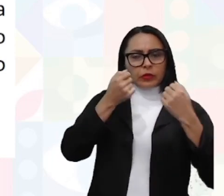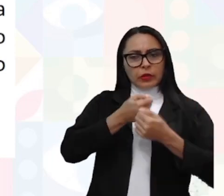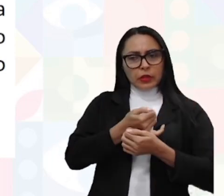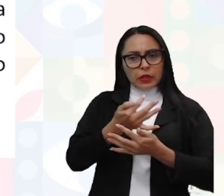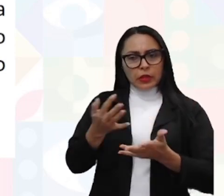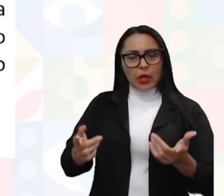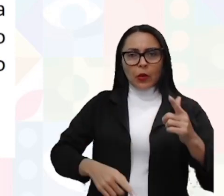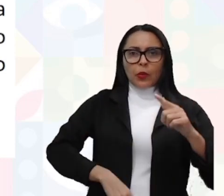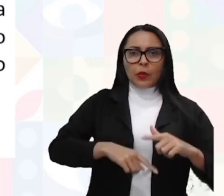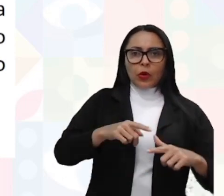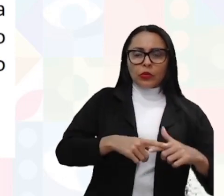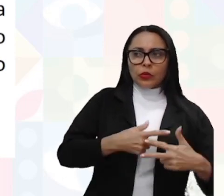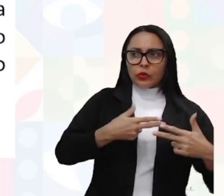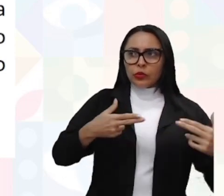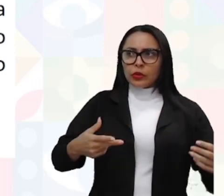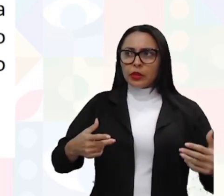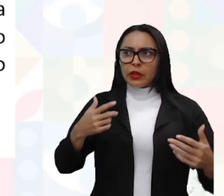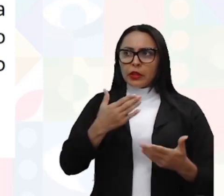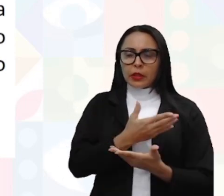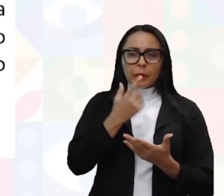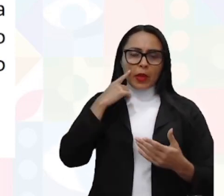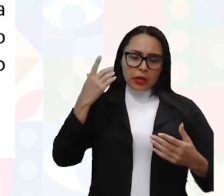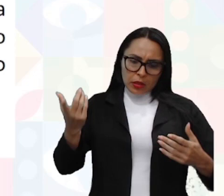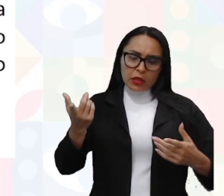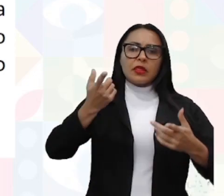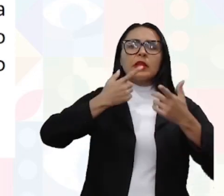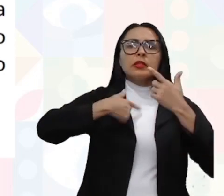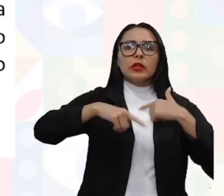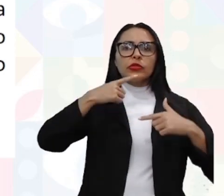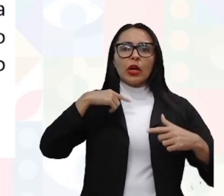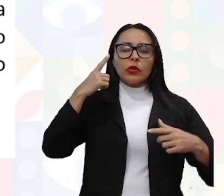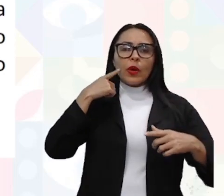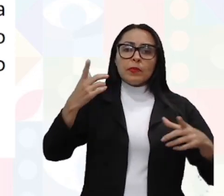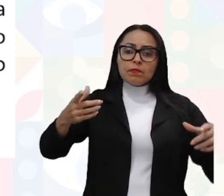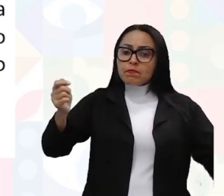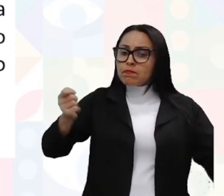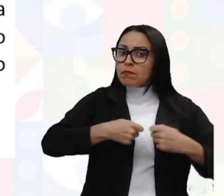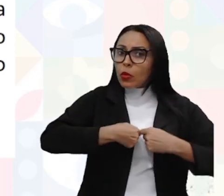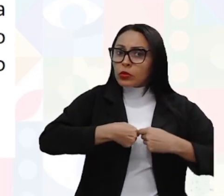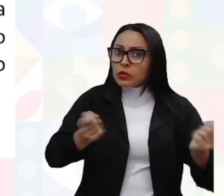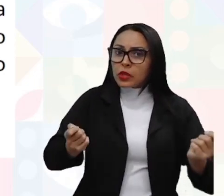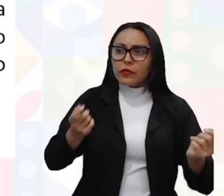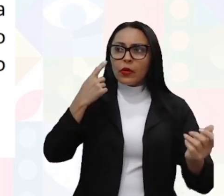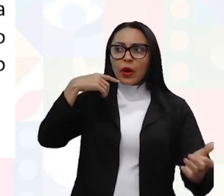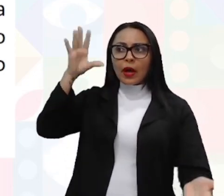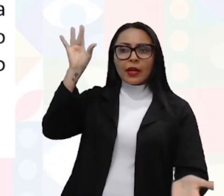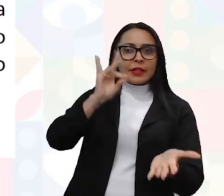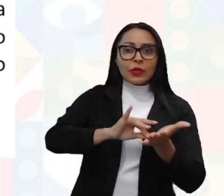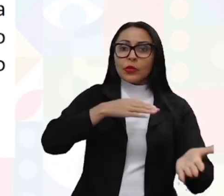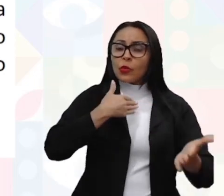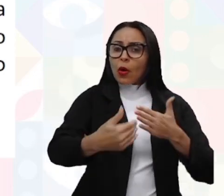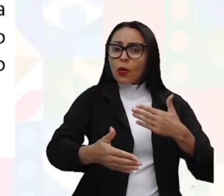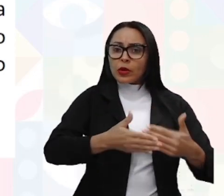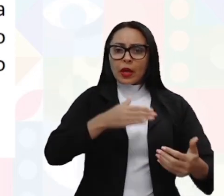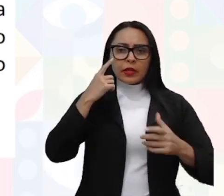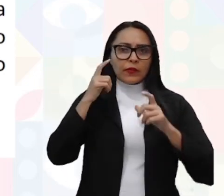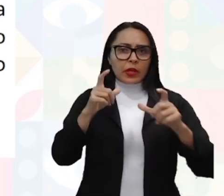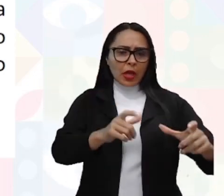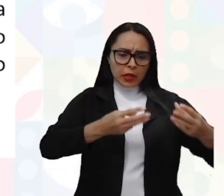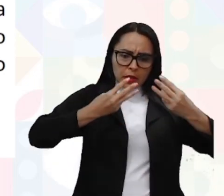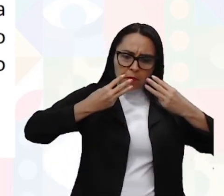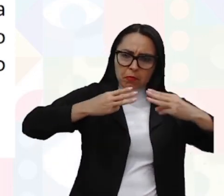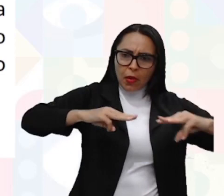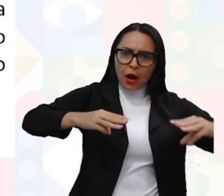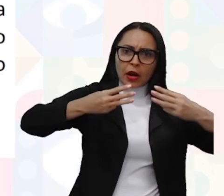serviços onde são necessários e no momento desejado. É impossível a realização de qualquer atividade de marketing,